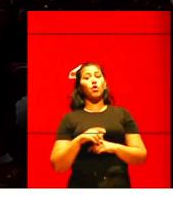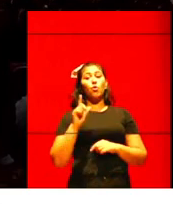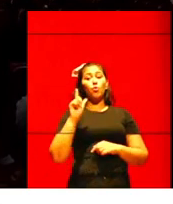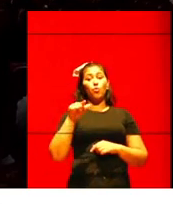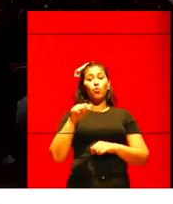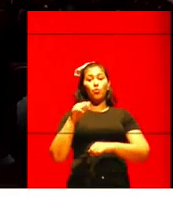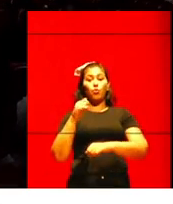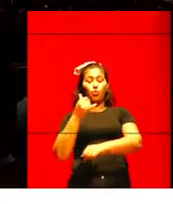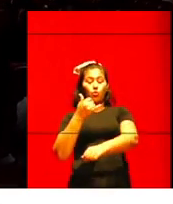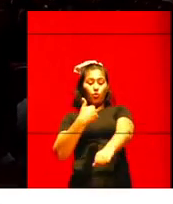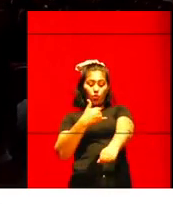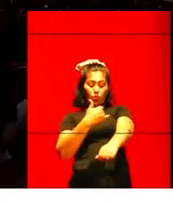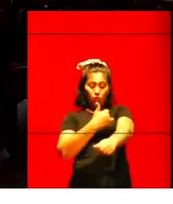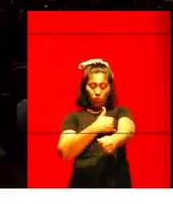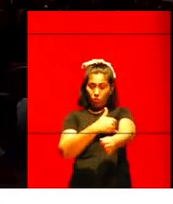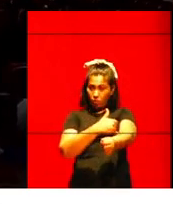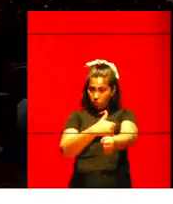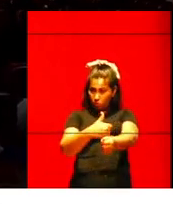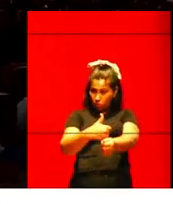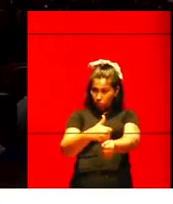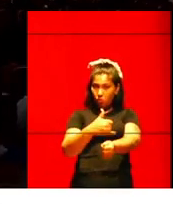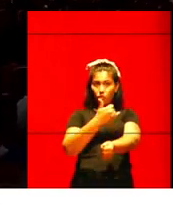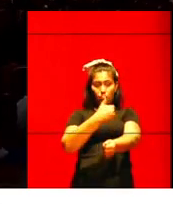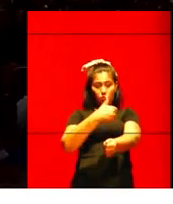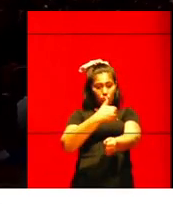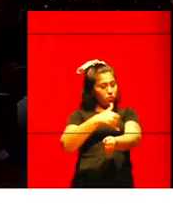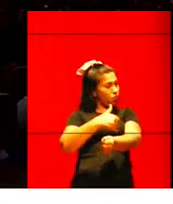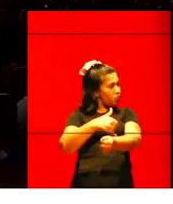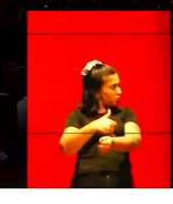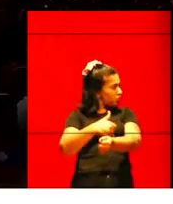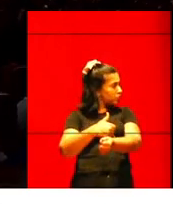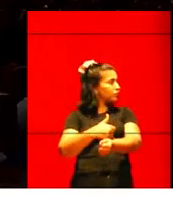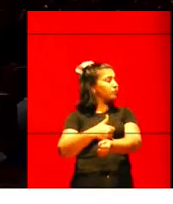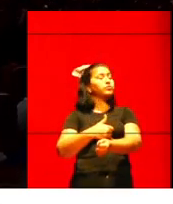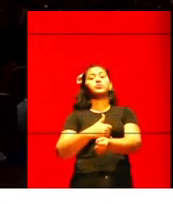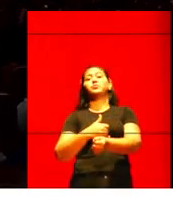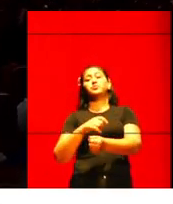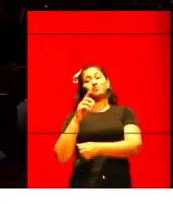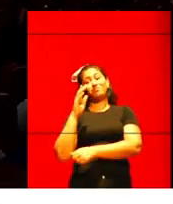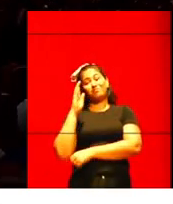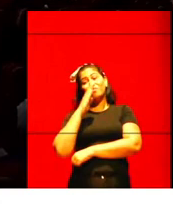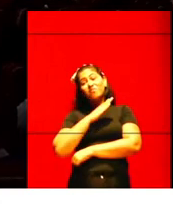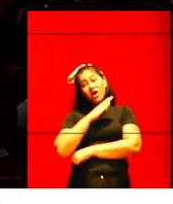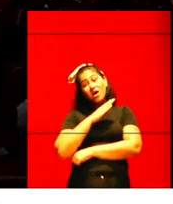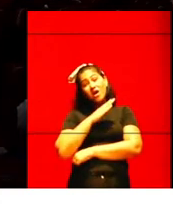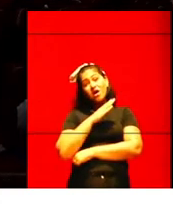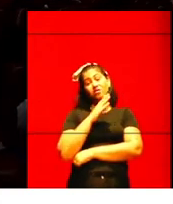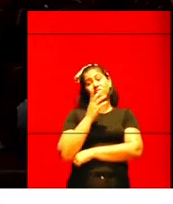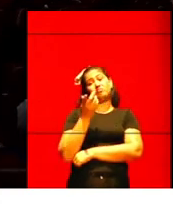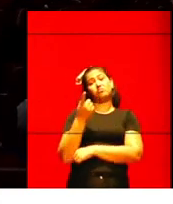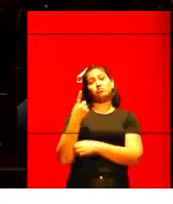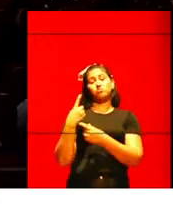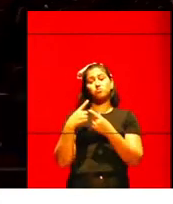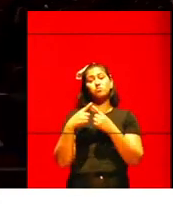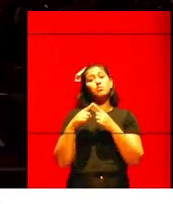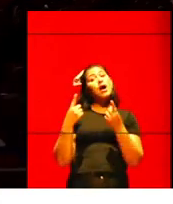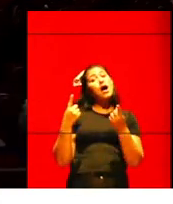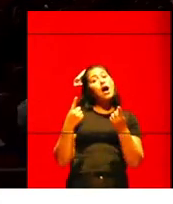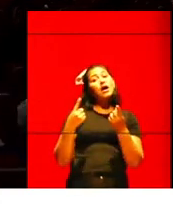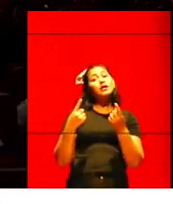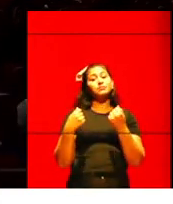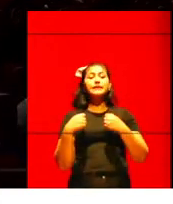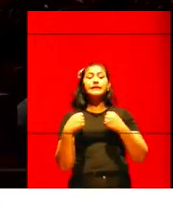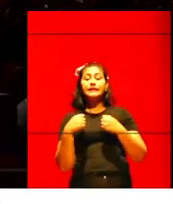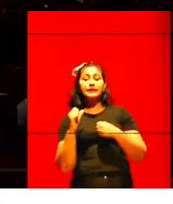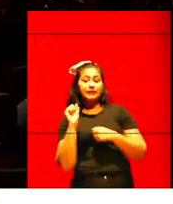colesterol. O colesterol, ele sempre é um vilão, né? Nós sempre vemos ali como vilão, mas não necessariamente, porque nós precisamos de